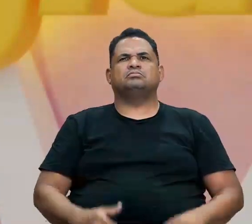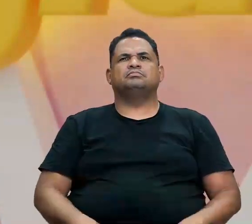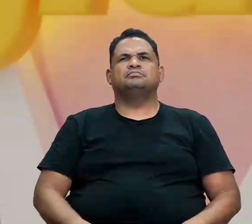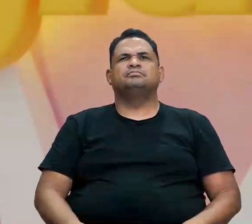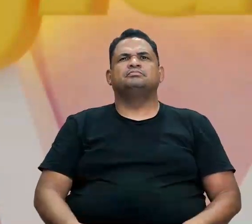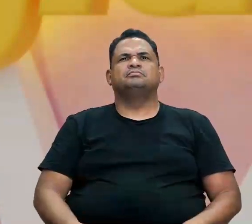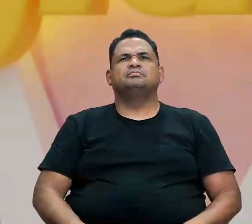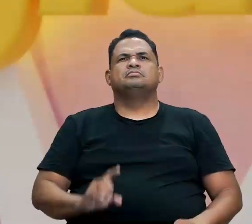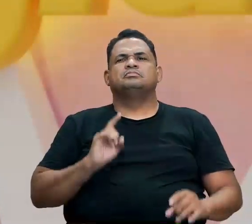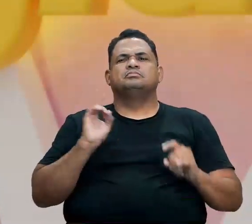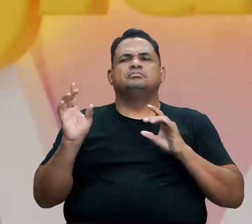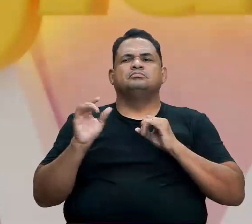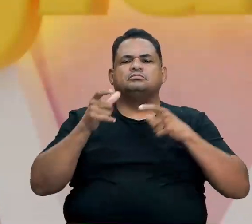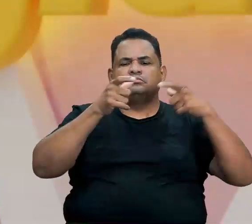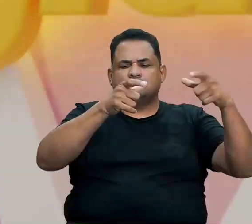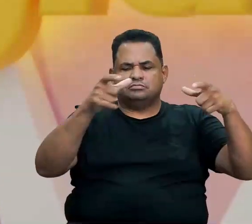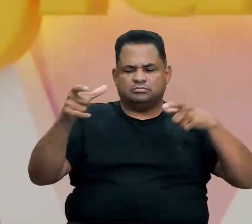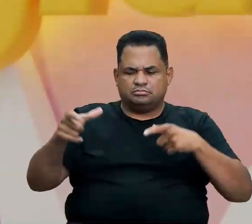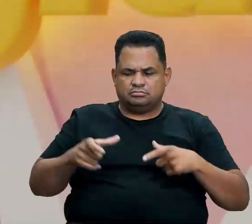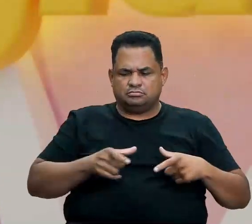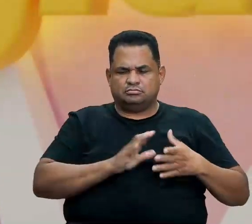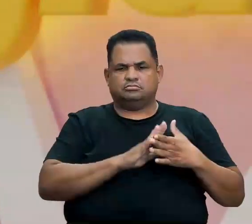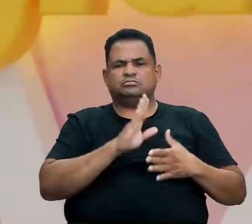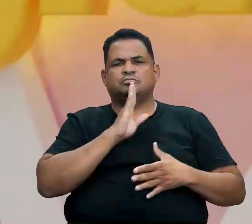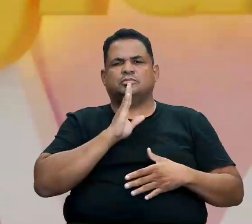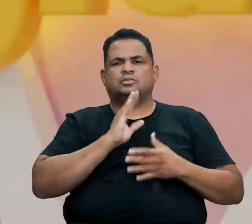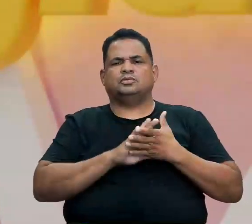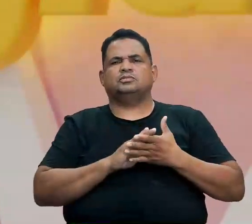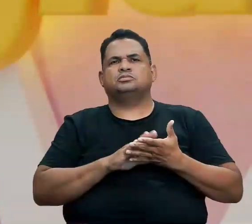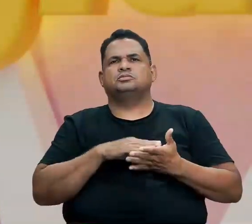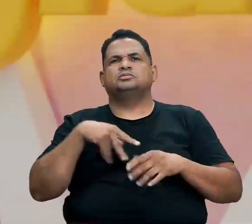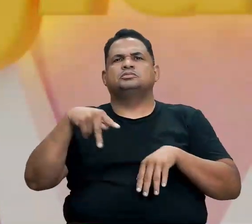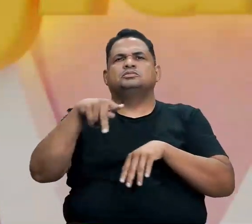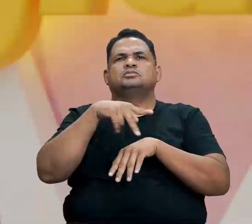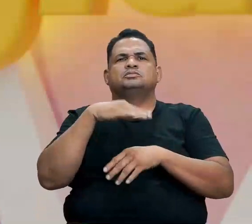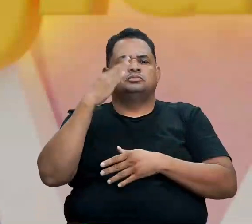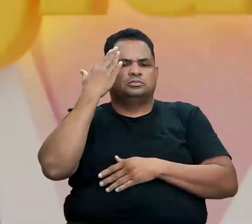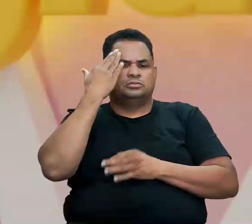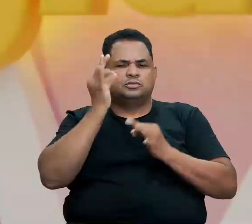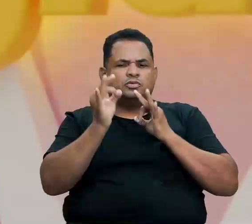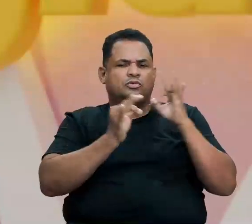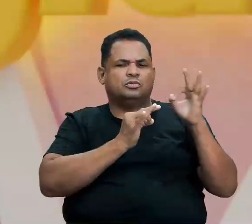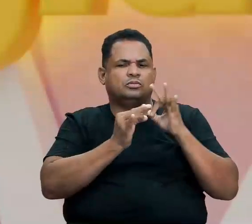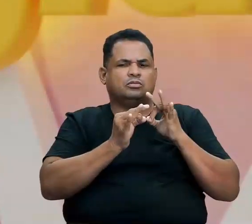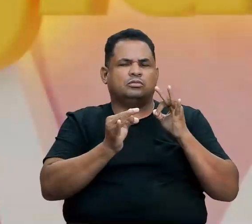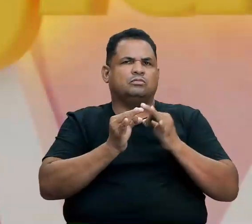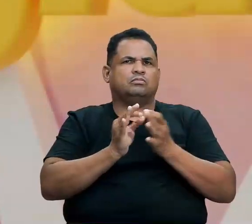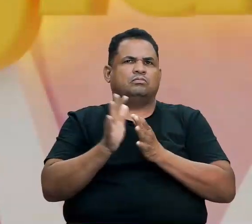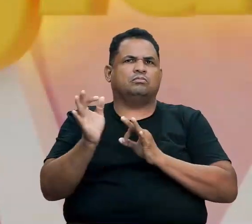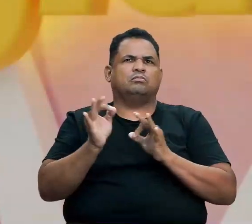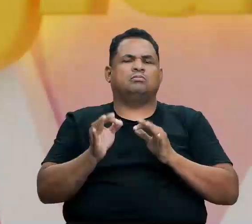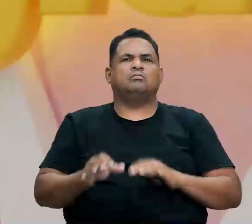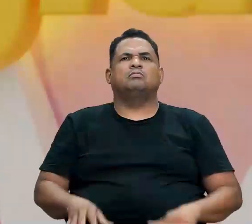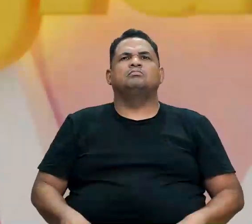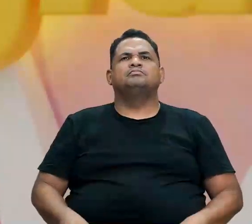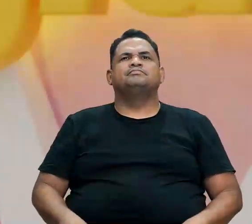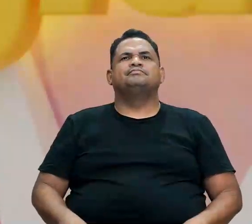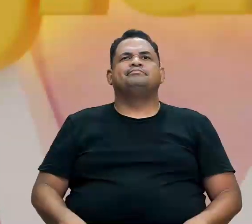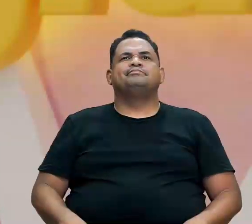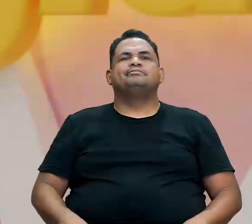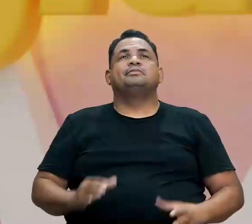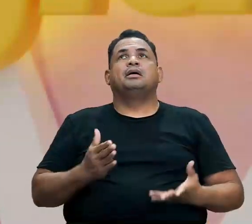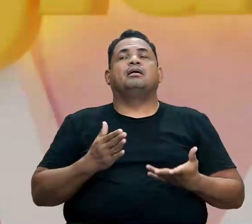Cada lugarzinho que eu conheço no nosso país, entendo a cultura, como que foi criado, como que foi construído, só me deixa